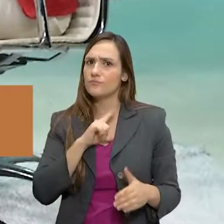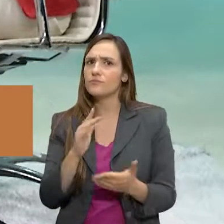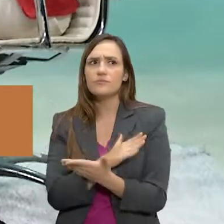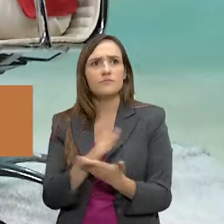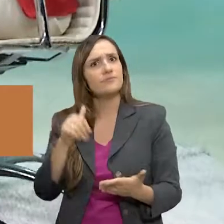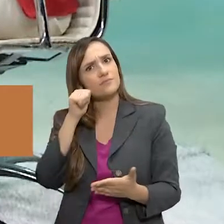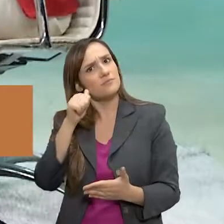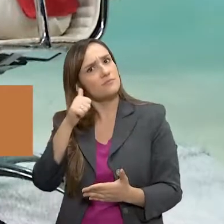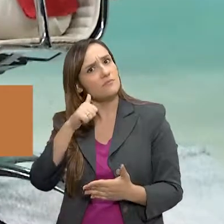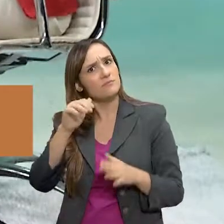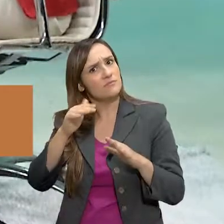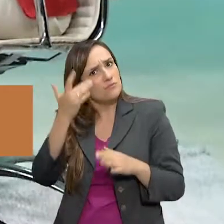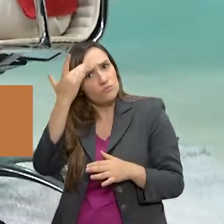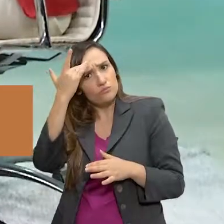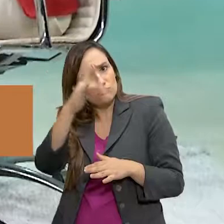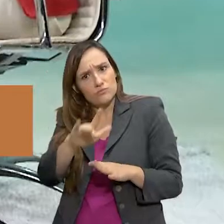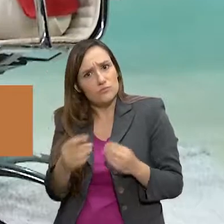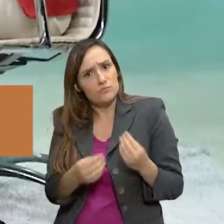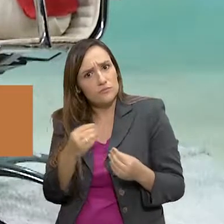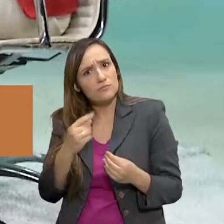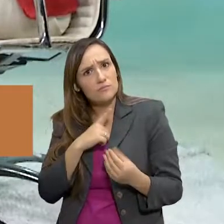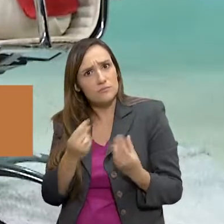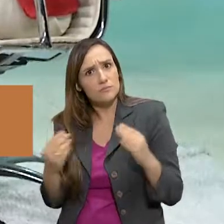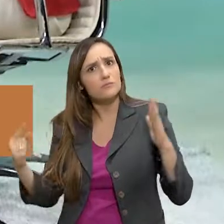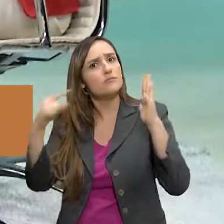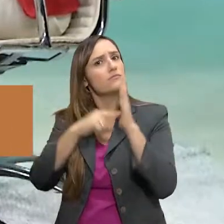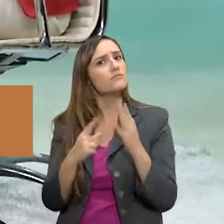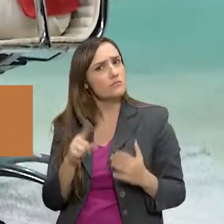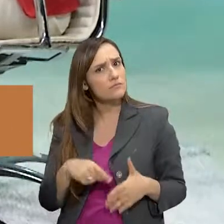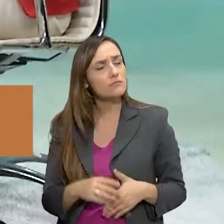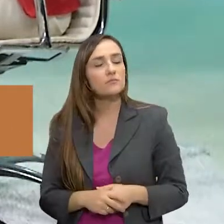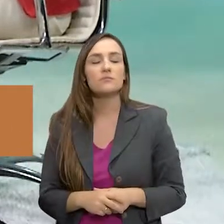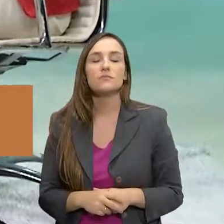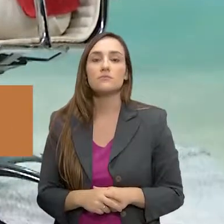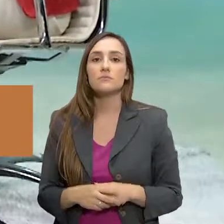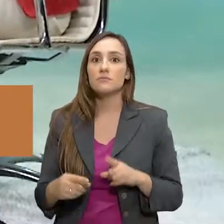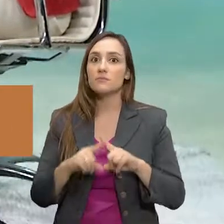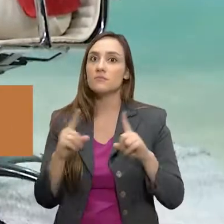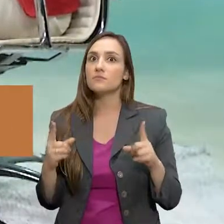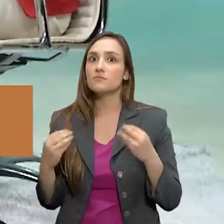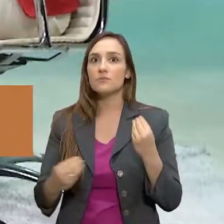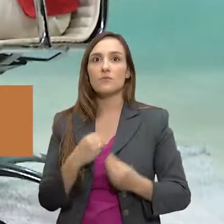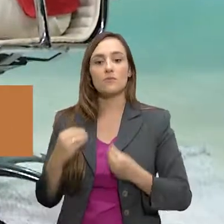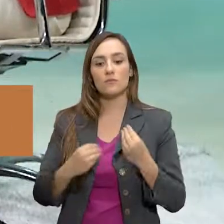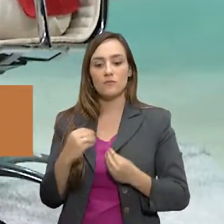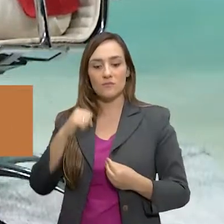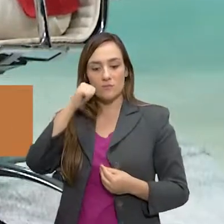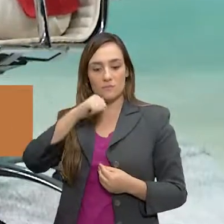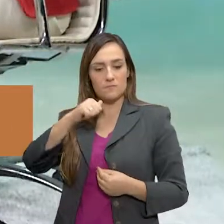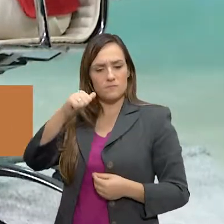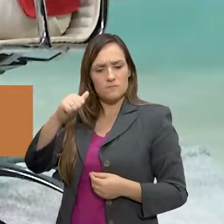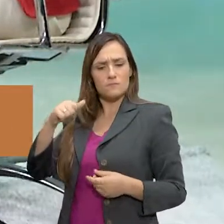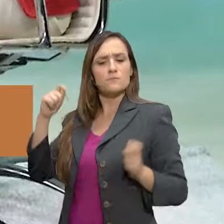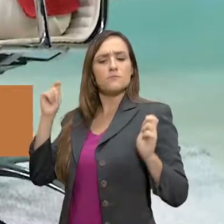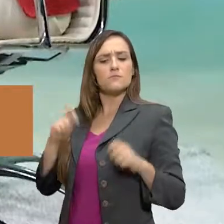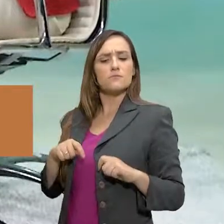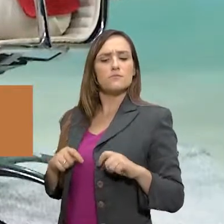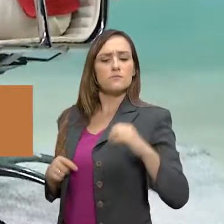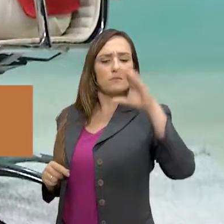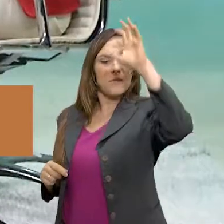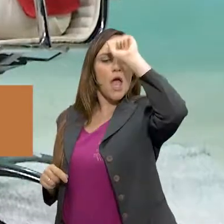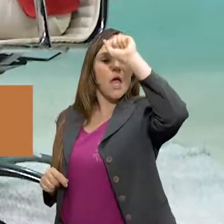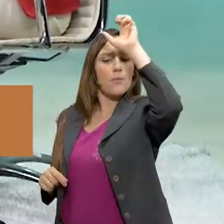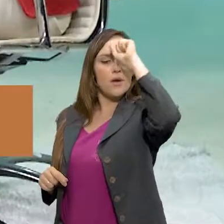mulheres elas não tinham conhecimento de número, né, de denúncia, né? Fala um pouco pra gente quais os impactos de uma mulher bem informada,